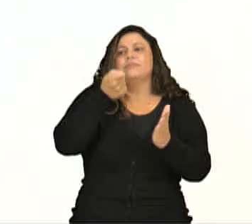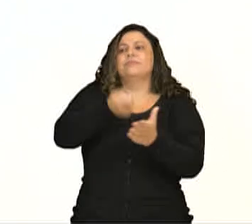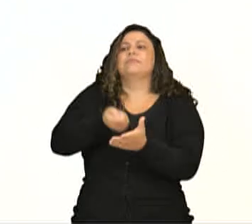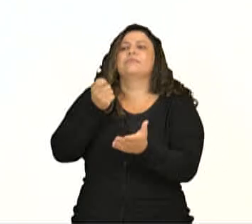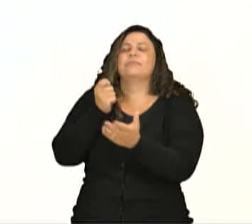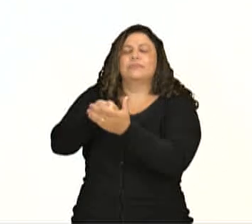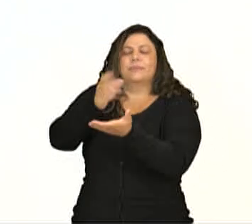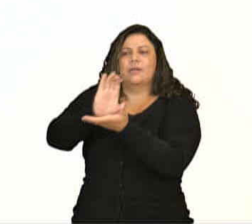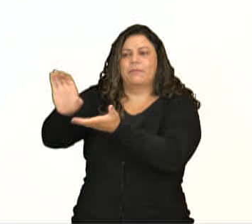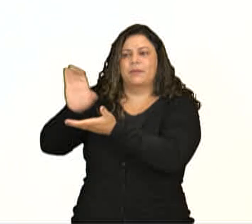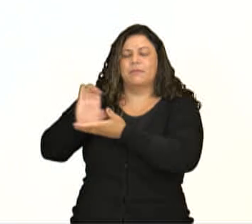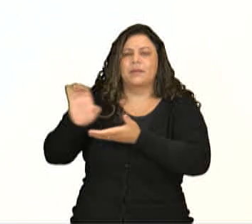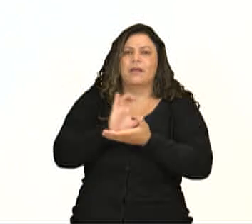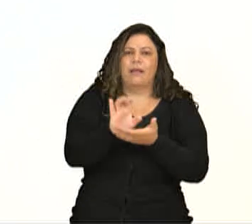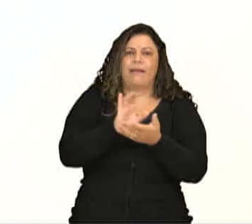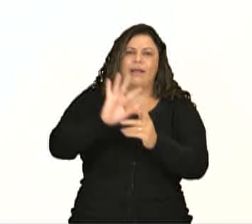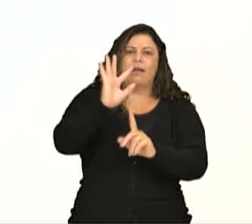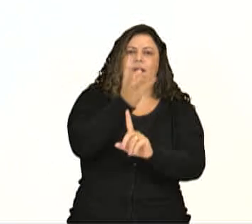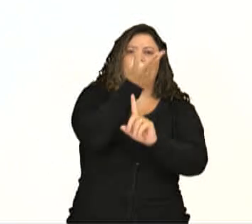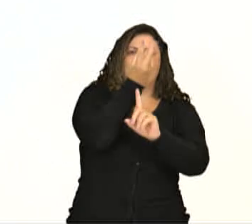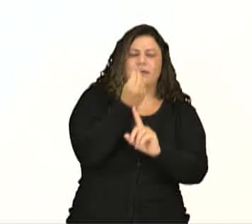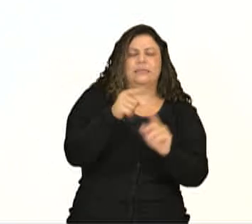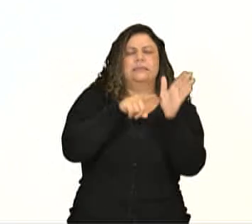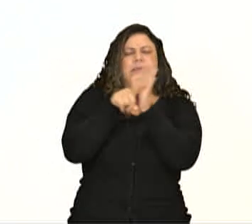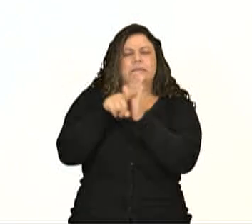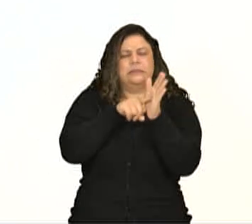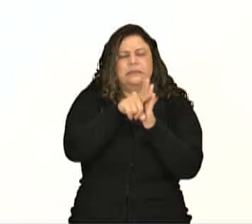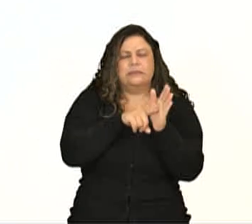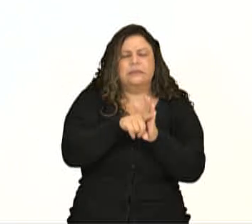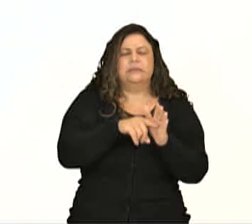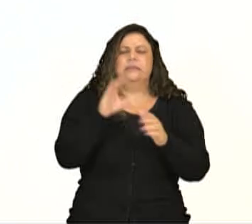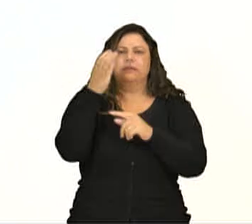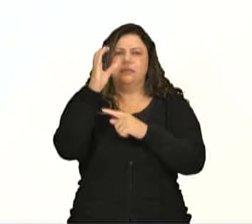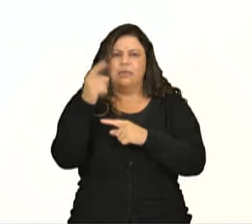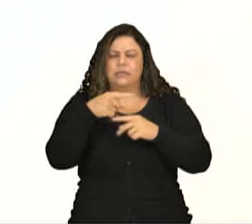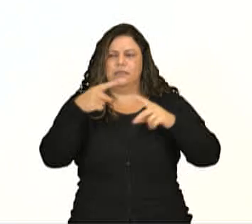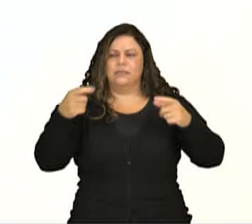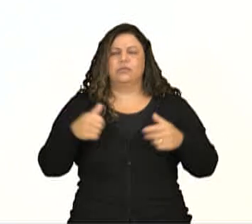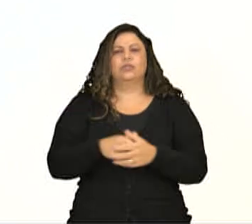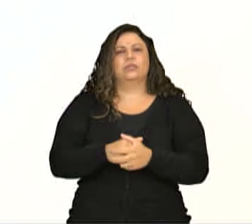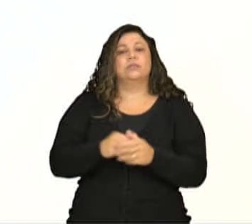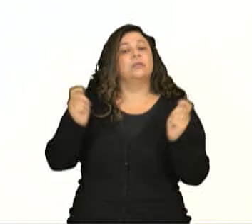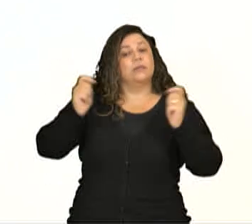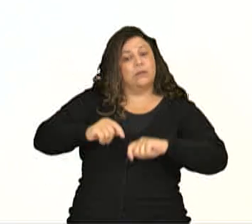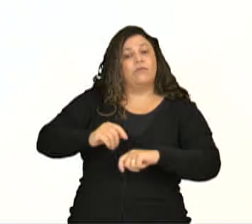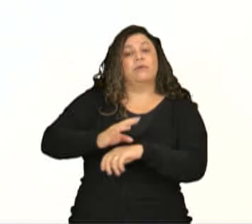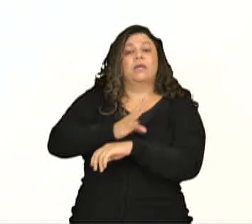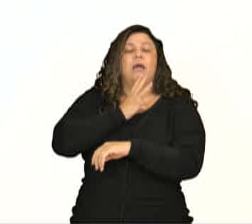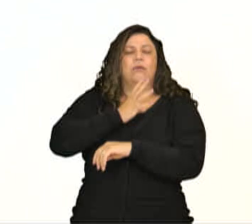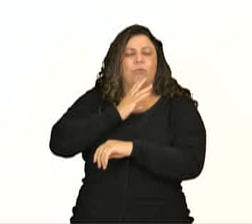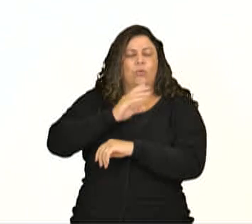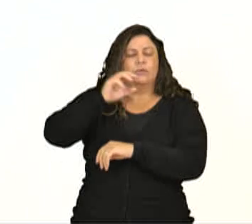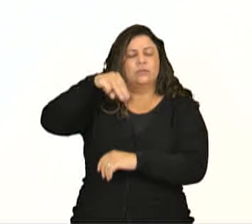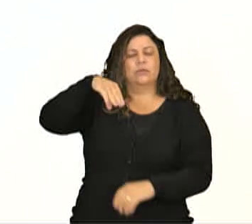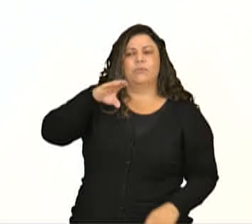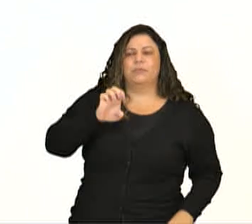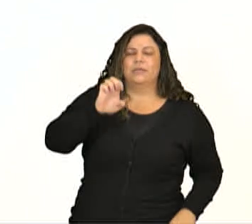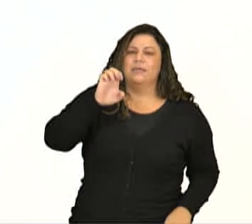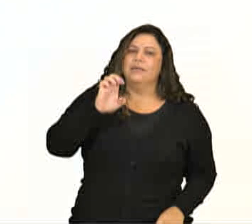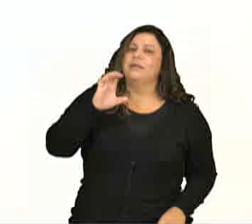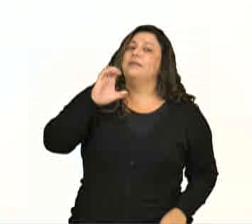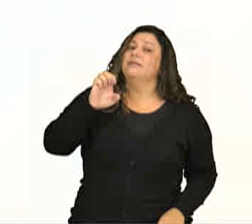artistas, cientistas e letrados renascentistas. Esses burgueses ficaram conhecidos como mecenas,